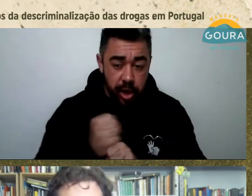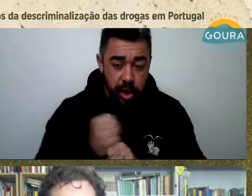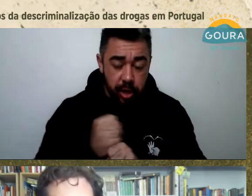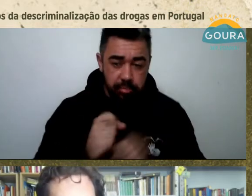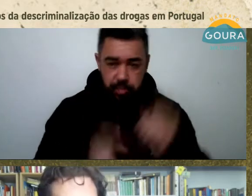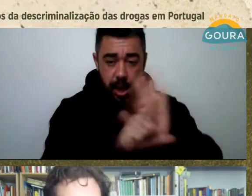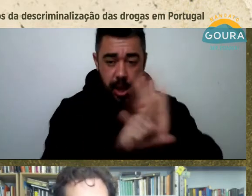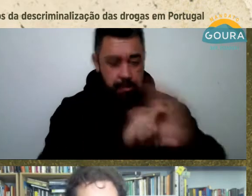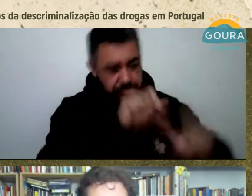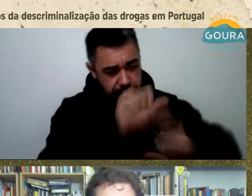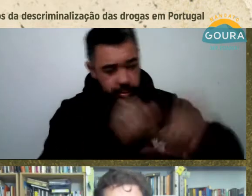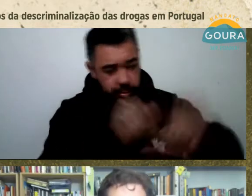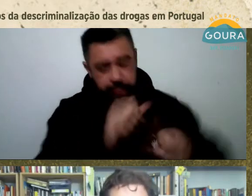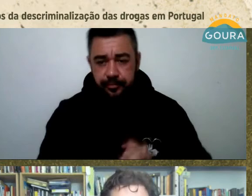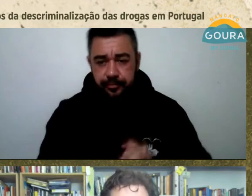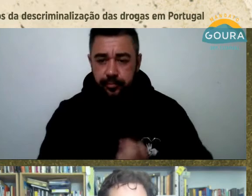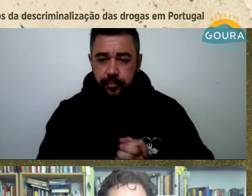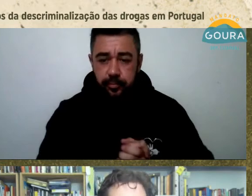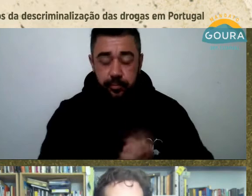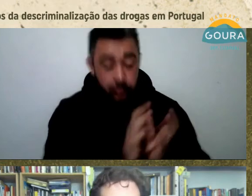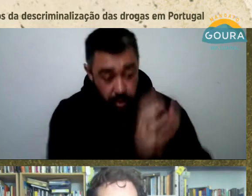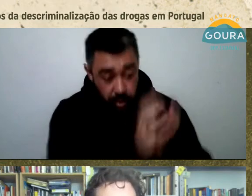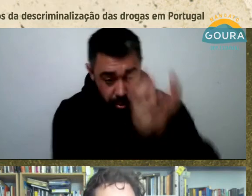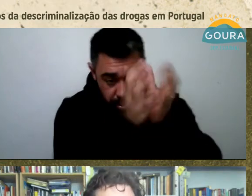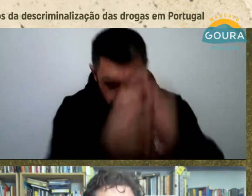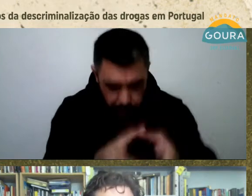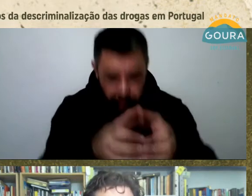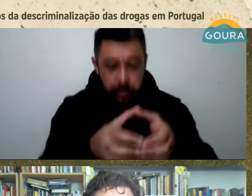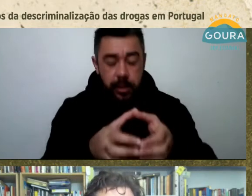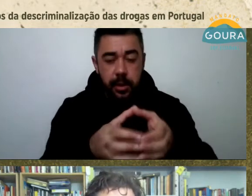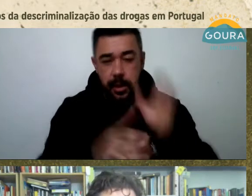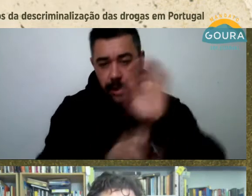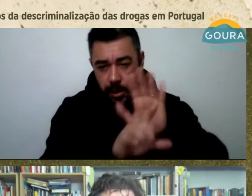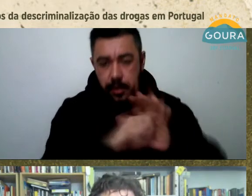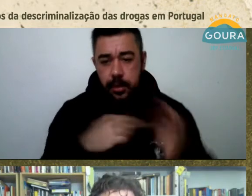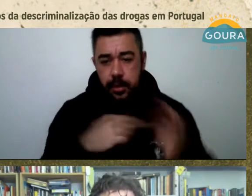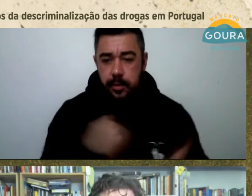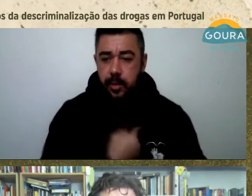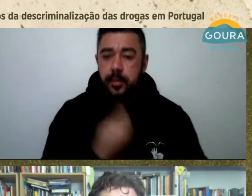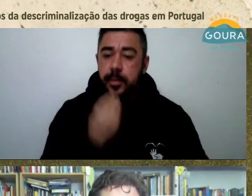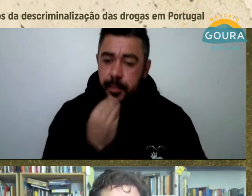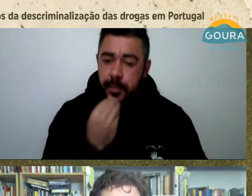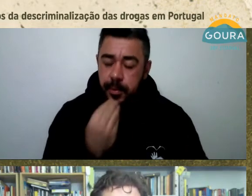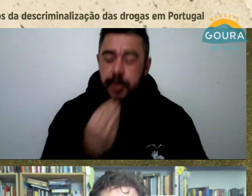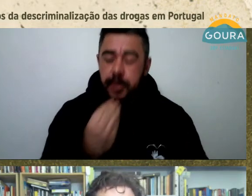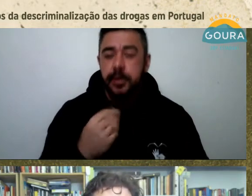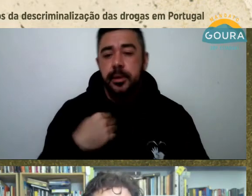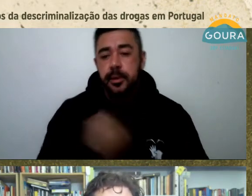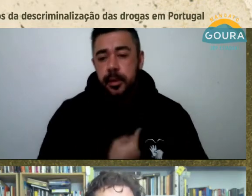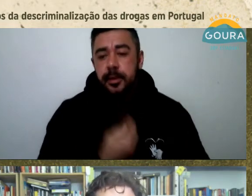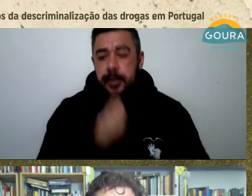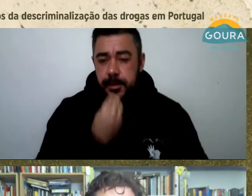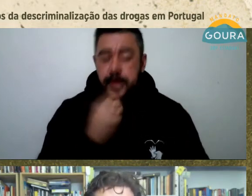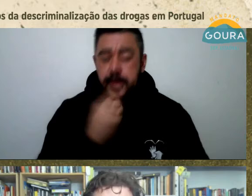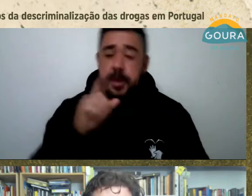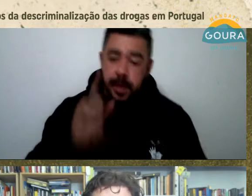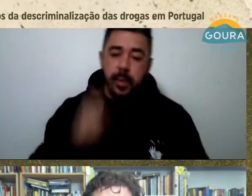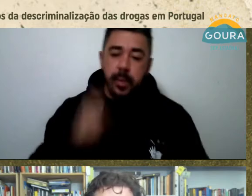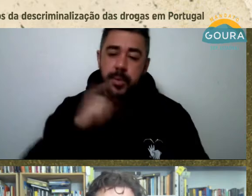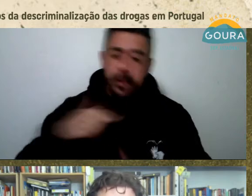com o pacote completo de intervenções que tivemos a oportunidade de pôr no terreno, conduziu-nos a uma